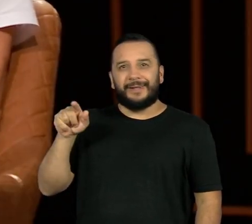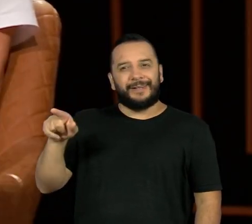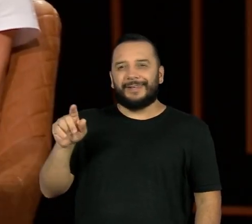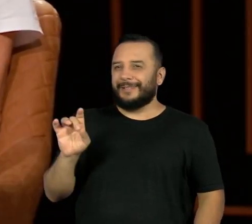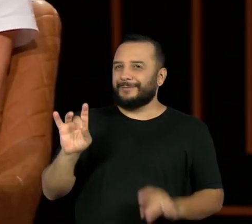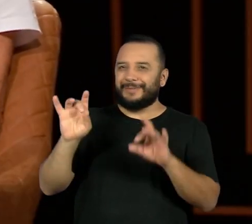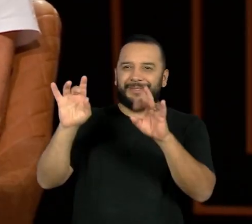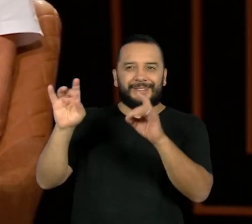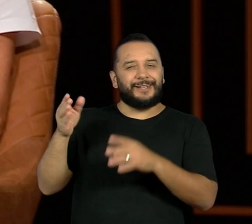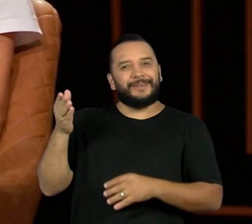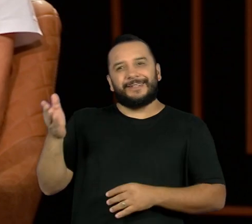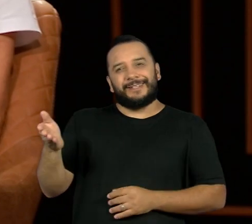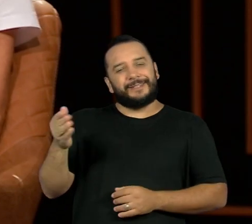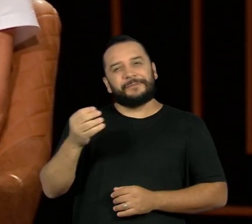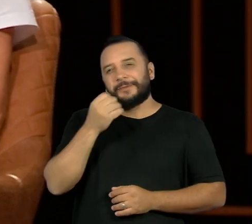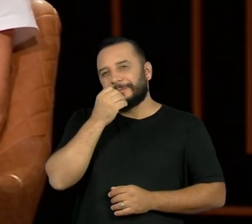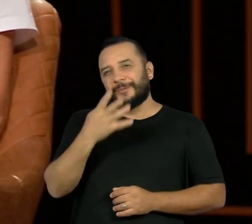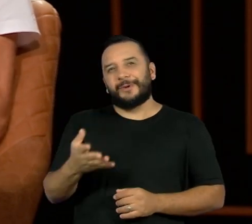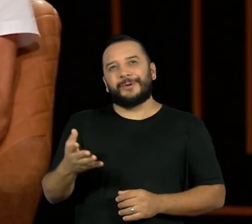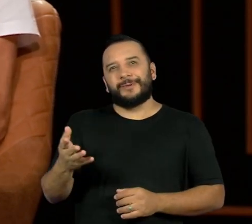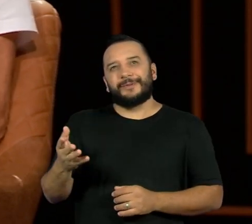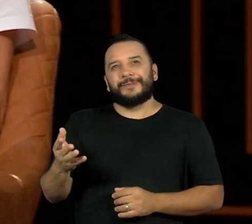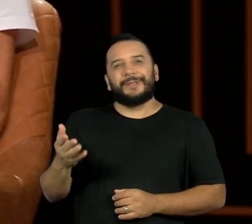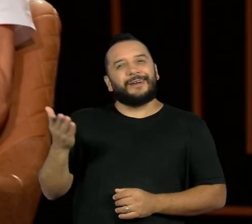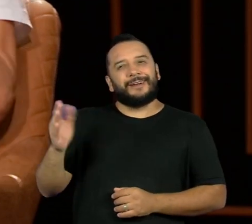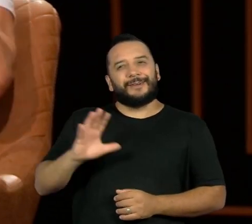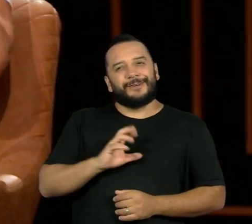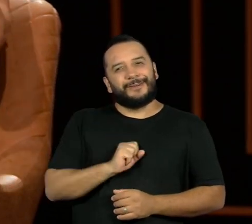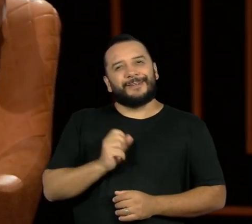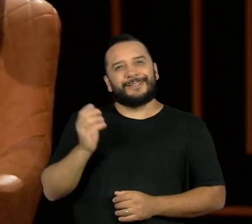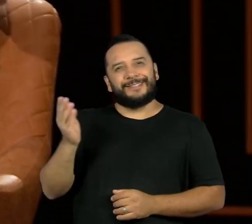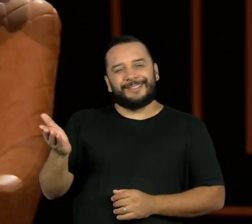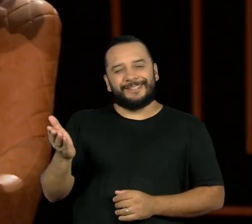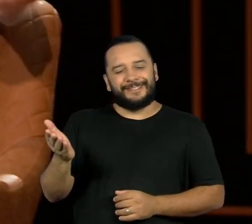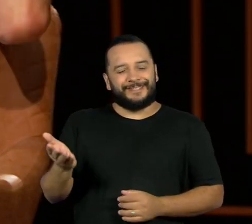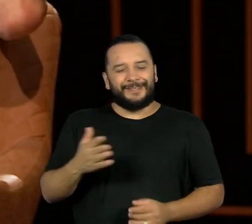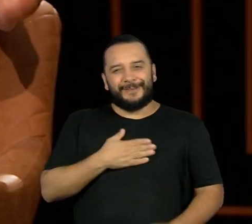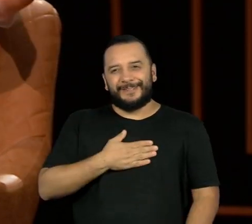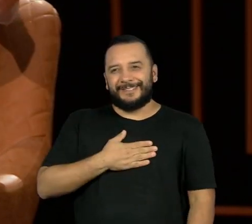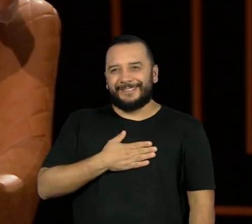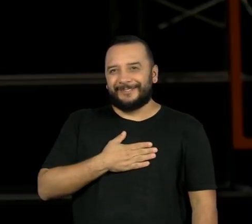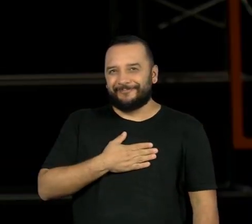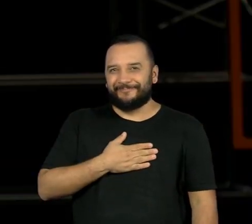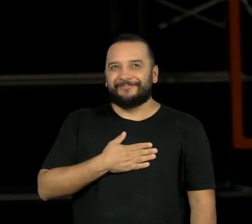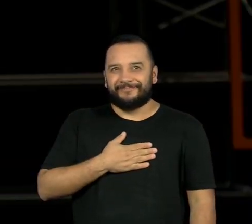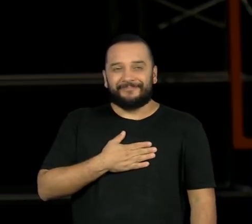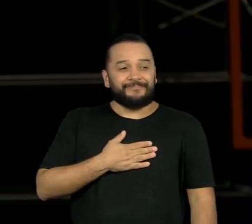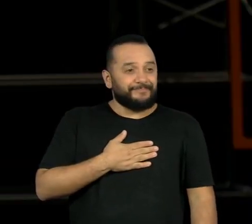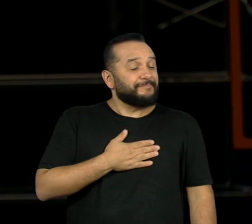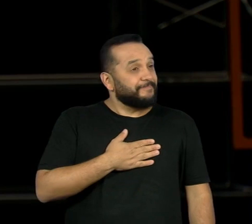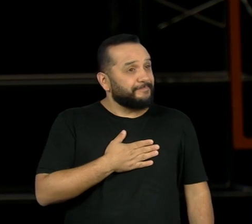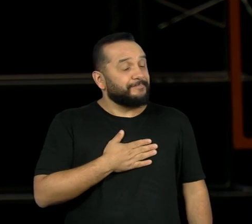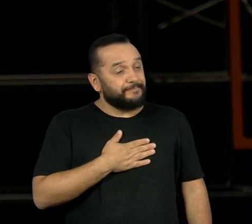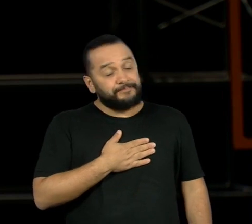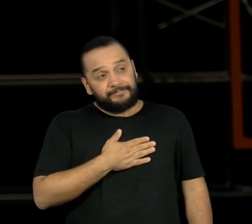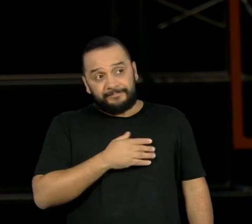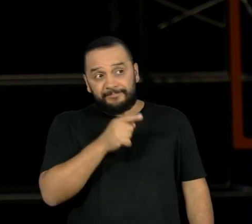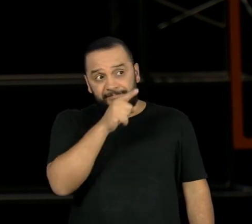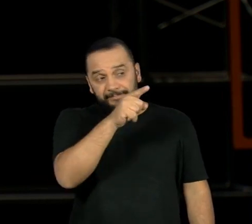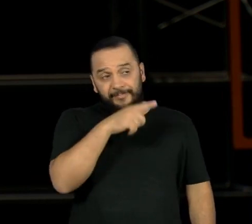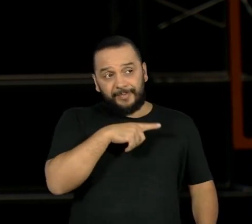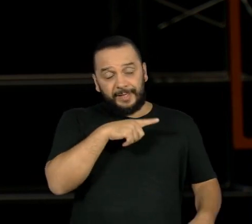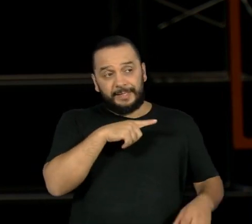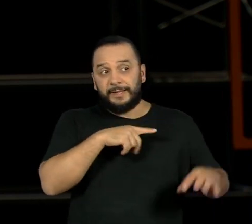Só gente boa. Pegar alguém assim, Nossa Senhora. Diga lá. Clarice, você tem planos de escrever